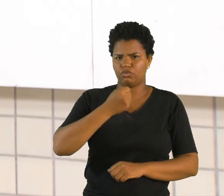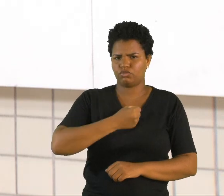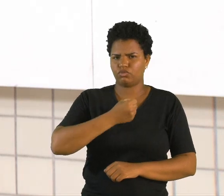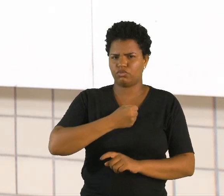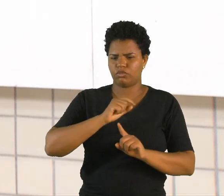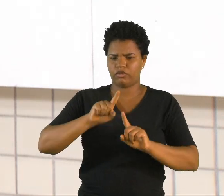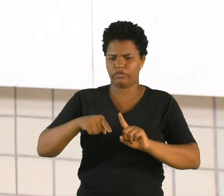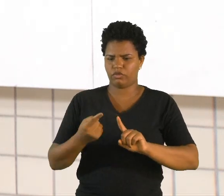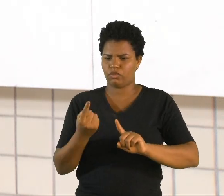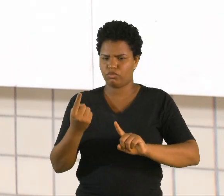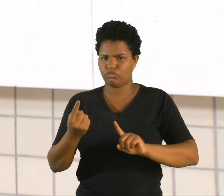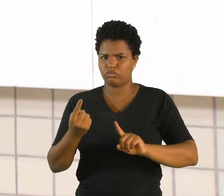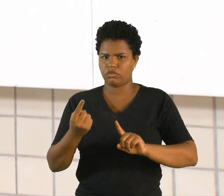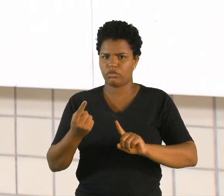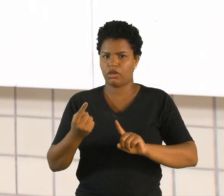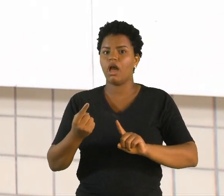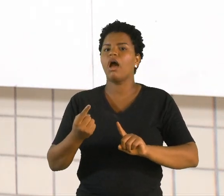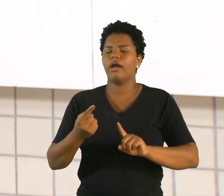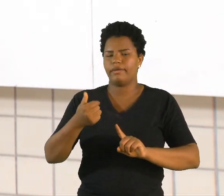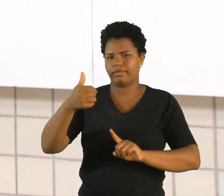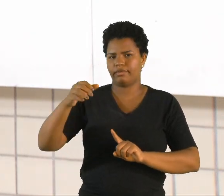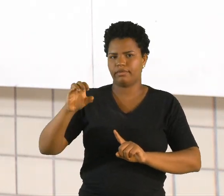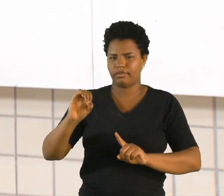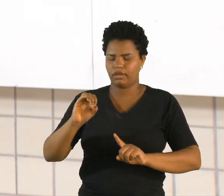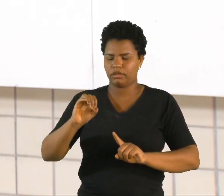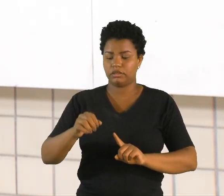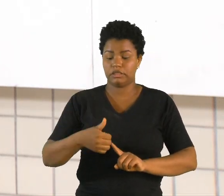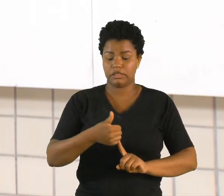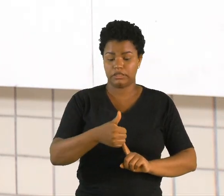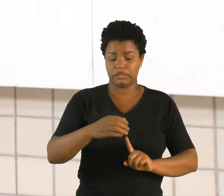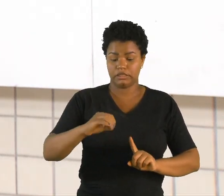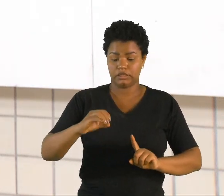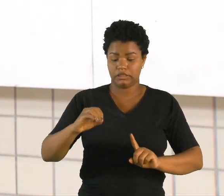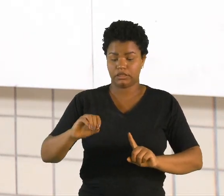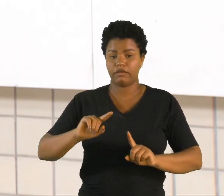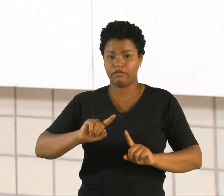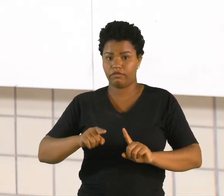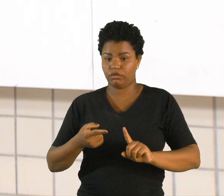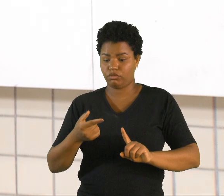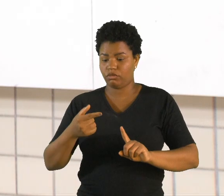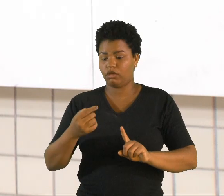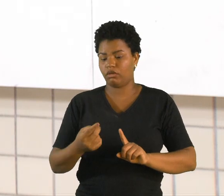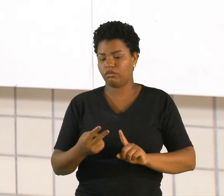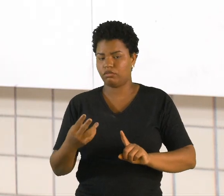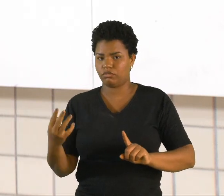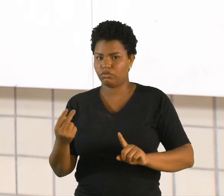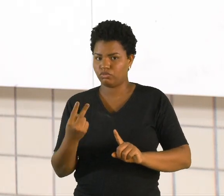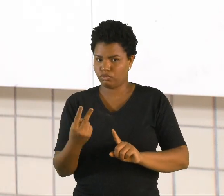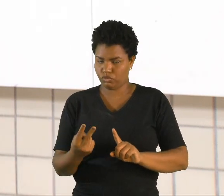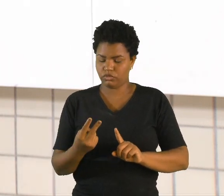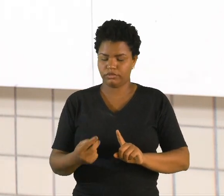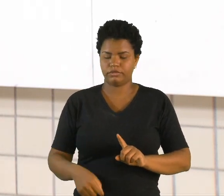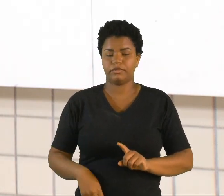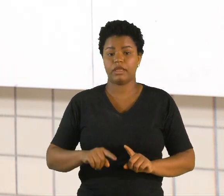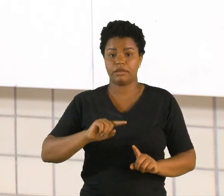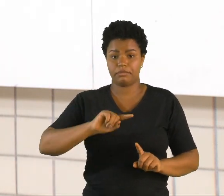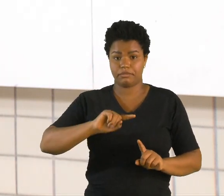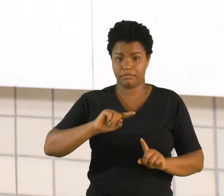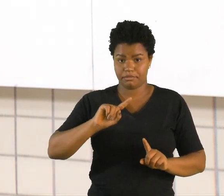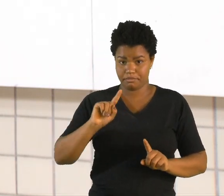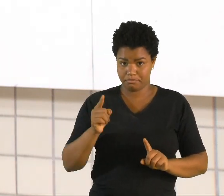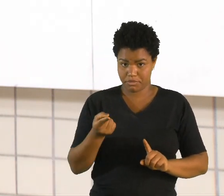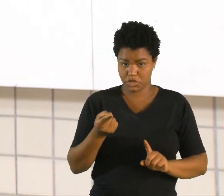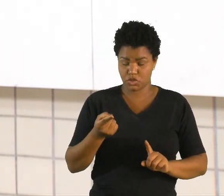décimos. O 100, quando tiver 2 números após a vírgula, e o 1000, né, que vai ser milésimo, quando tiver 3